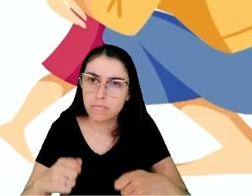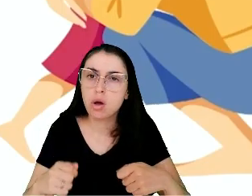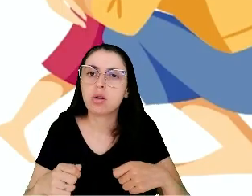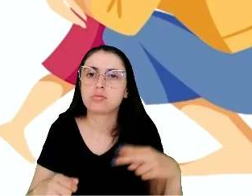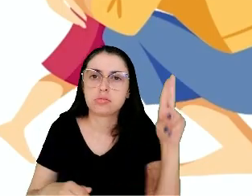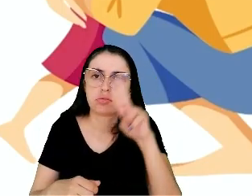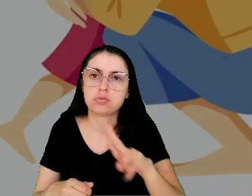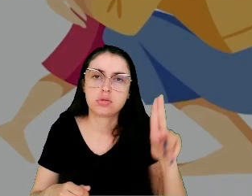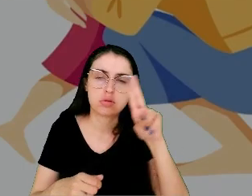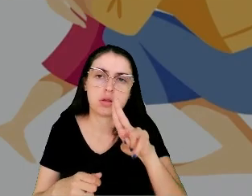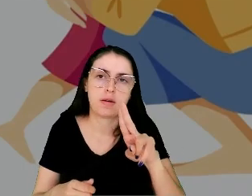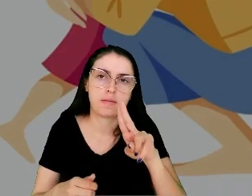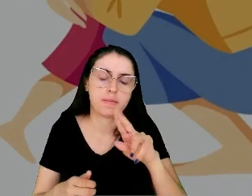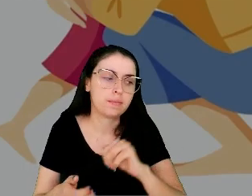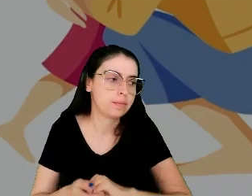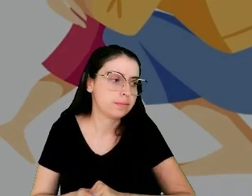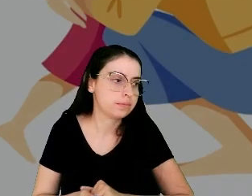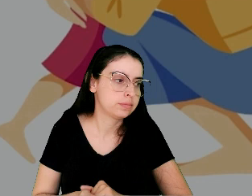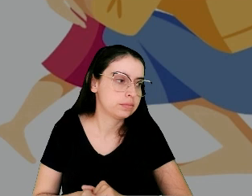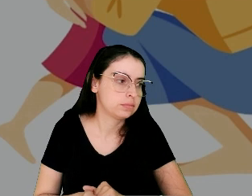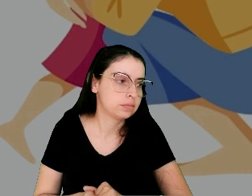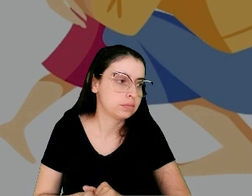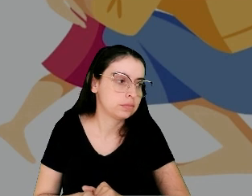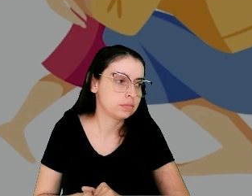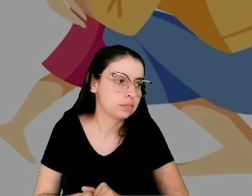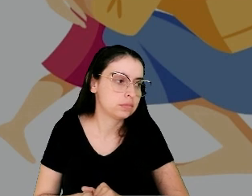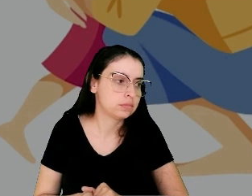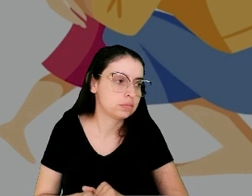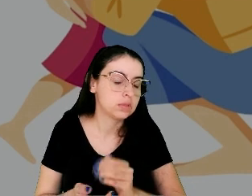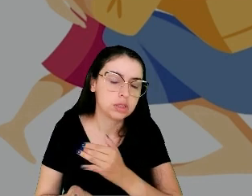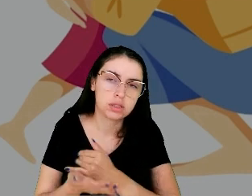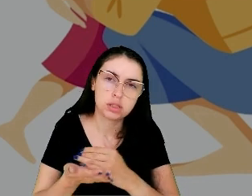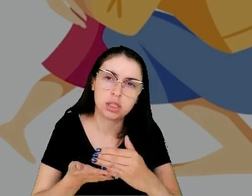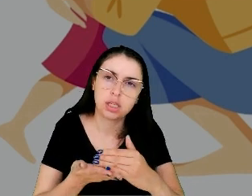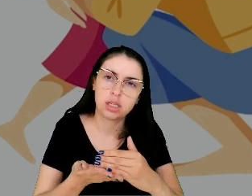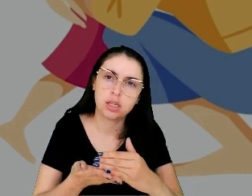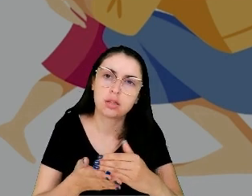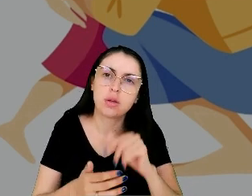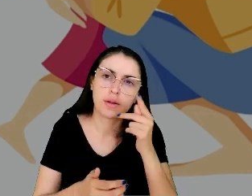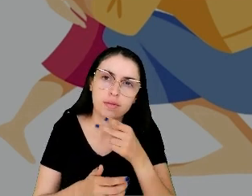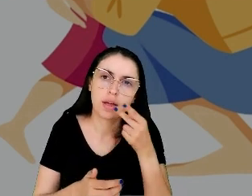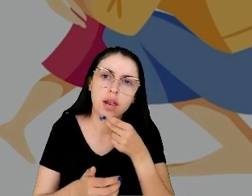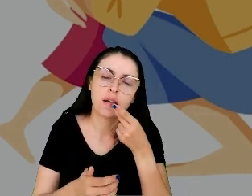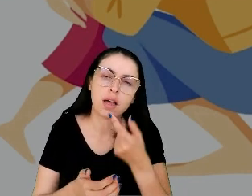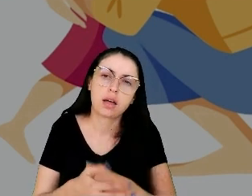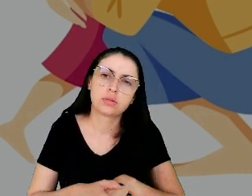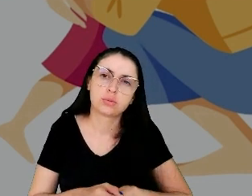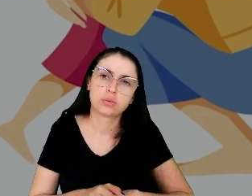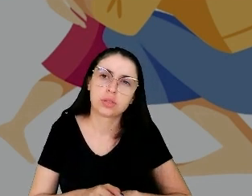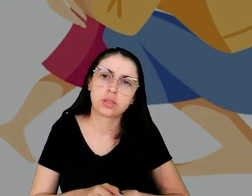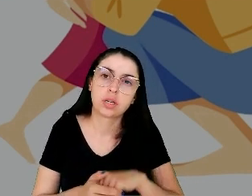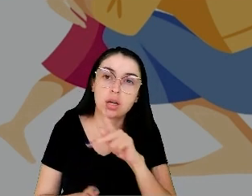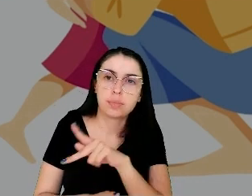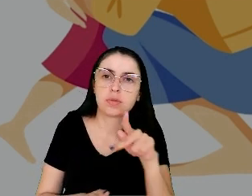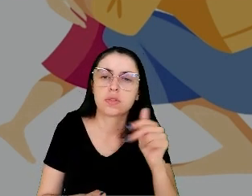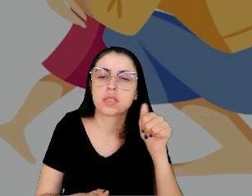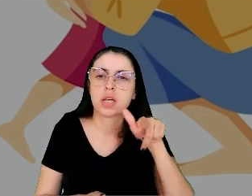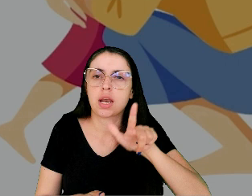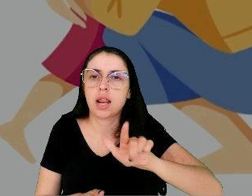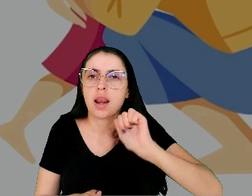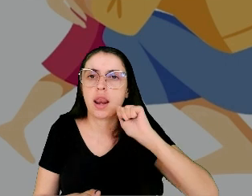permitido. Mas eu gostaria de dar aqui prosseguimento ao que ele estava falando em relação à professora Larissa